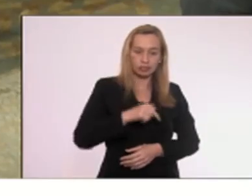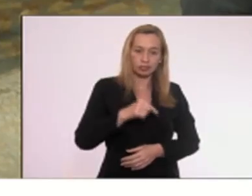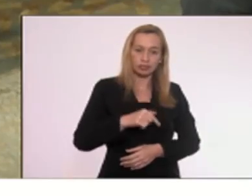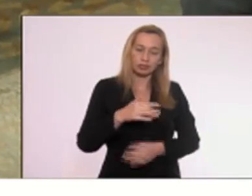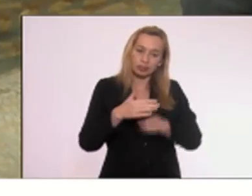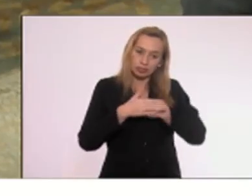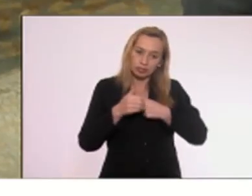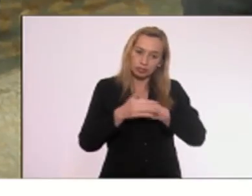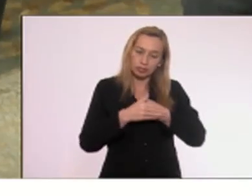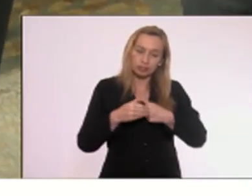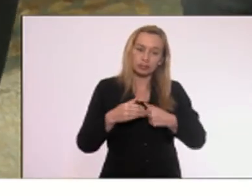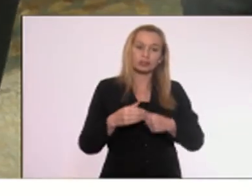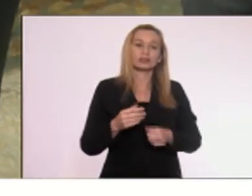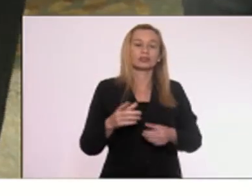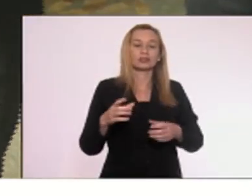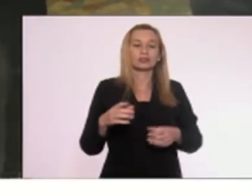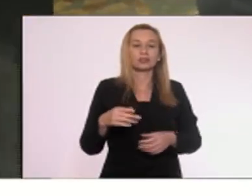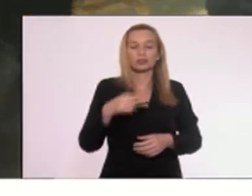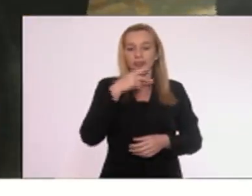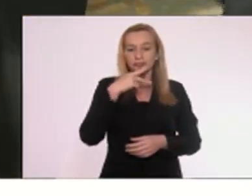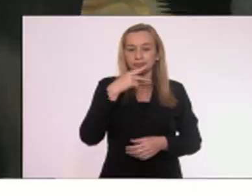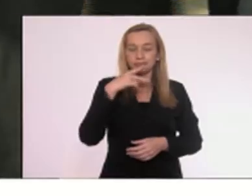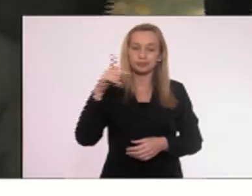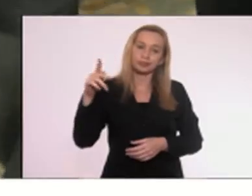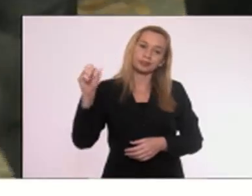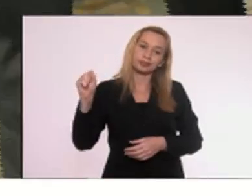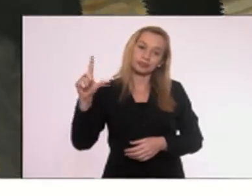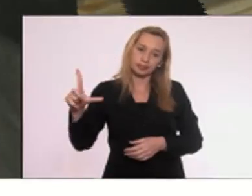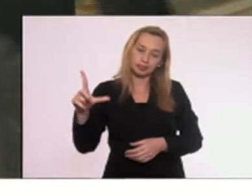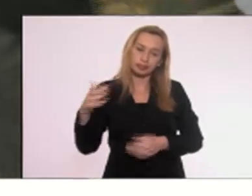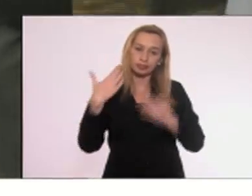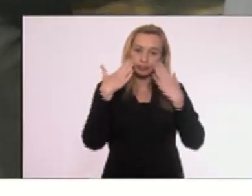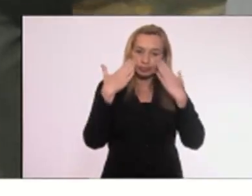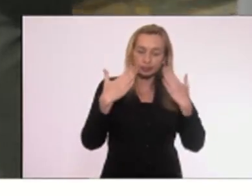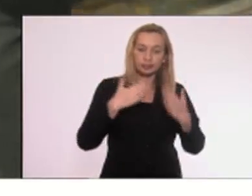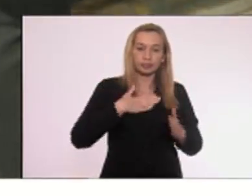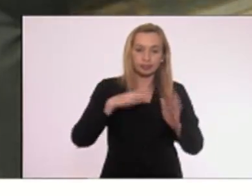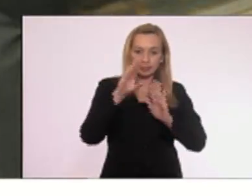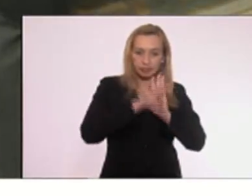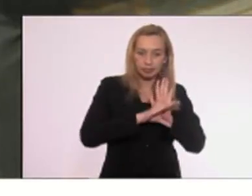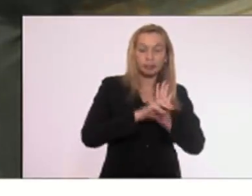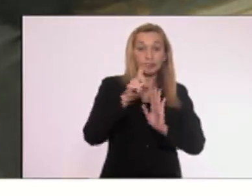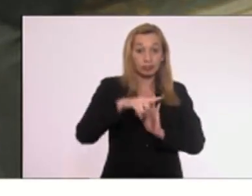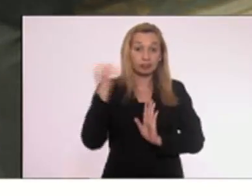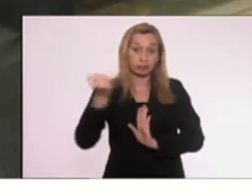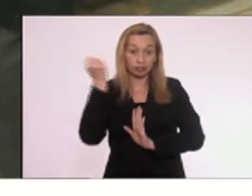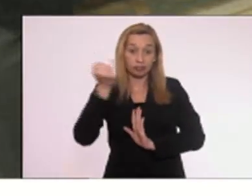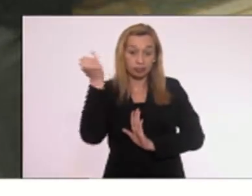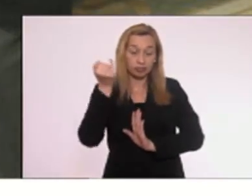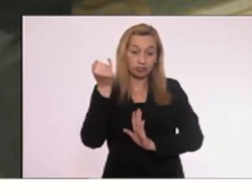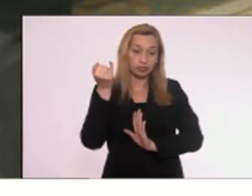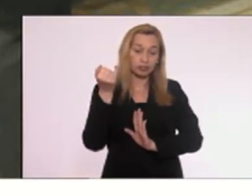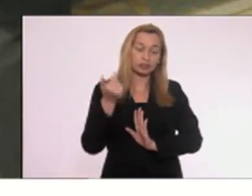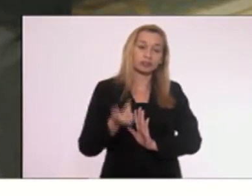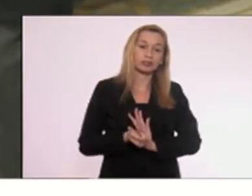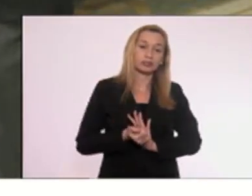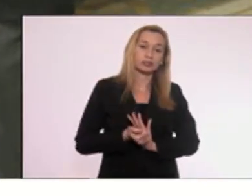PSL apresentou o destaque à minha emenda, que é uma emenda importante, que